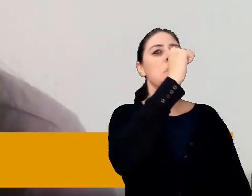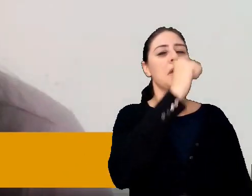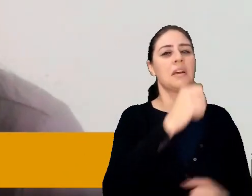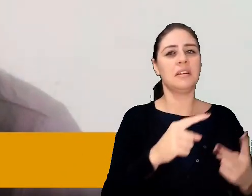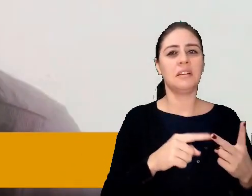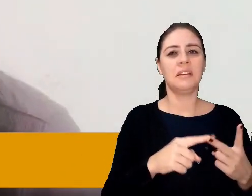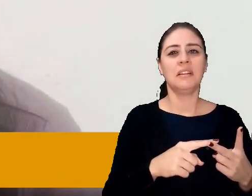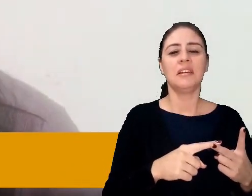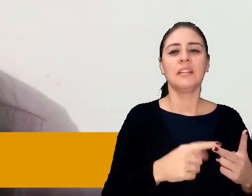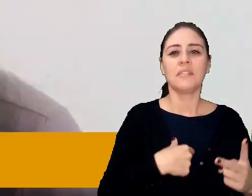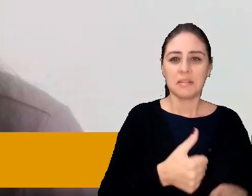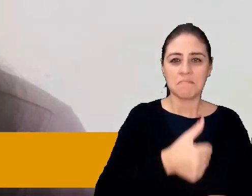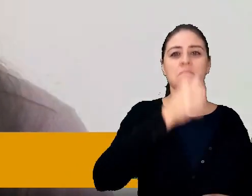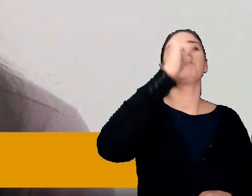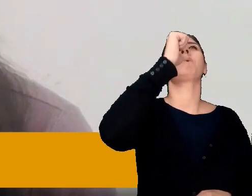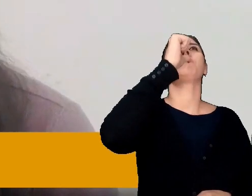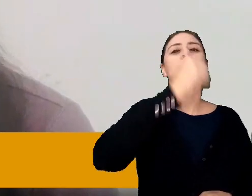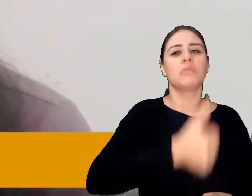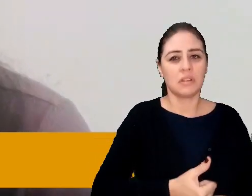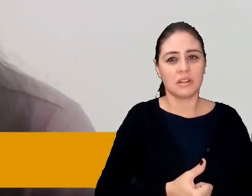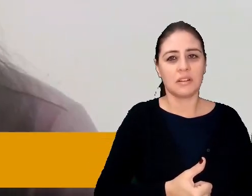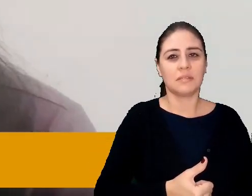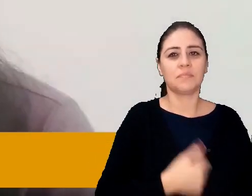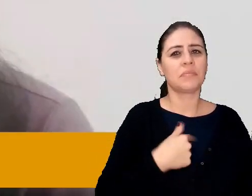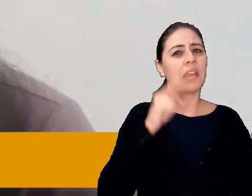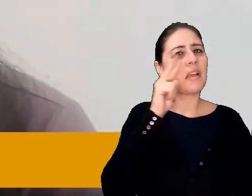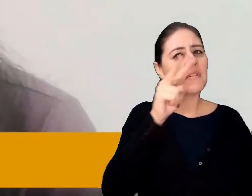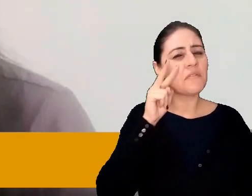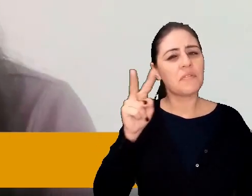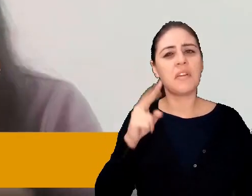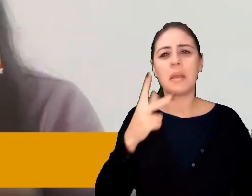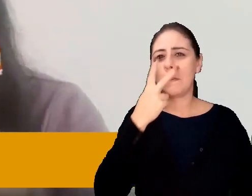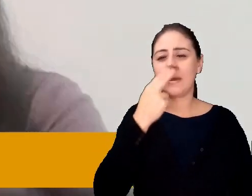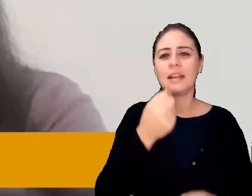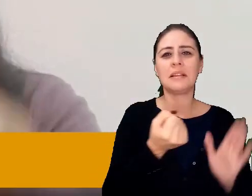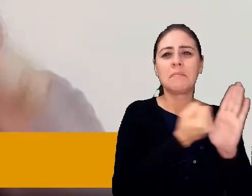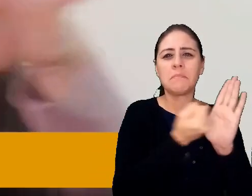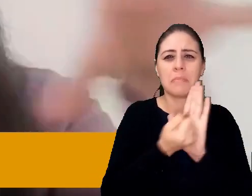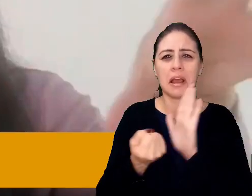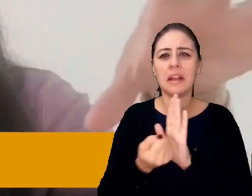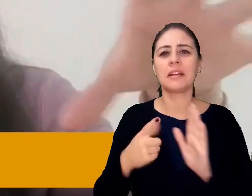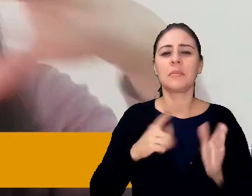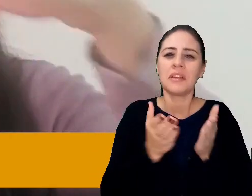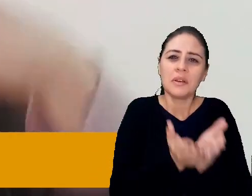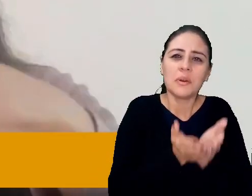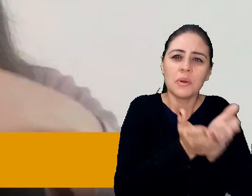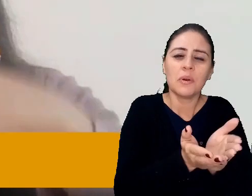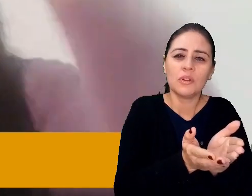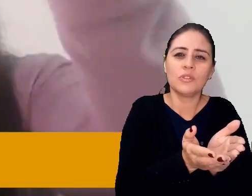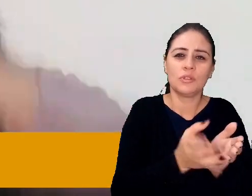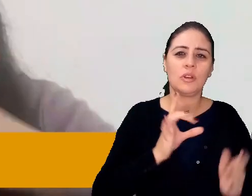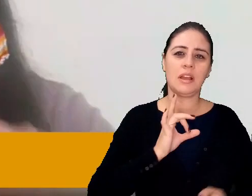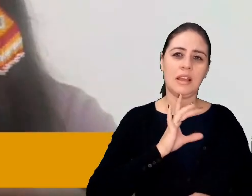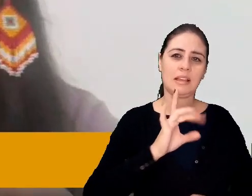Kiki, abaixar, tomar a bebida, e quando você abaixar e ver cada marca, porque o coxo fica assim, e daí cada um